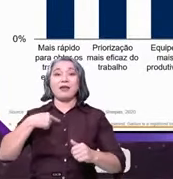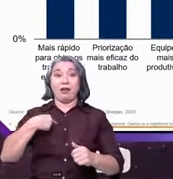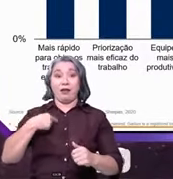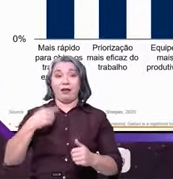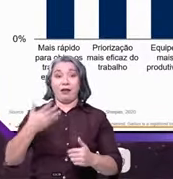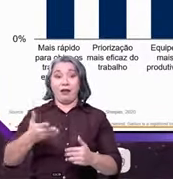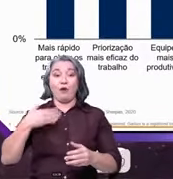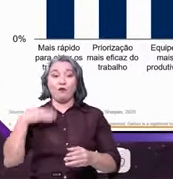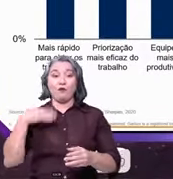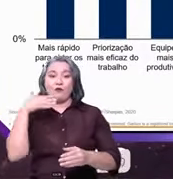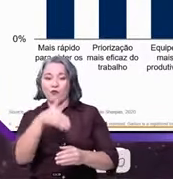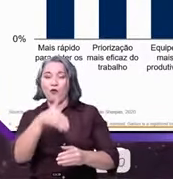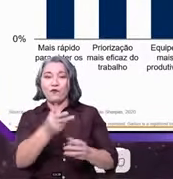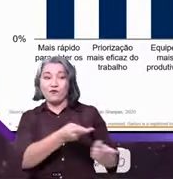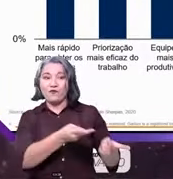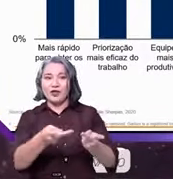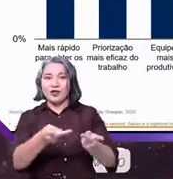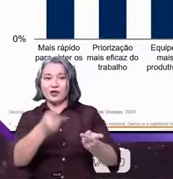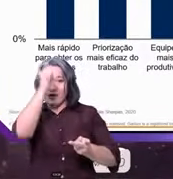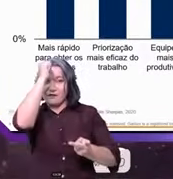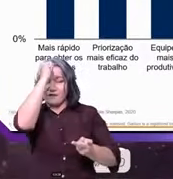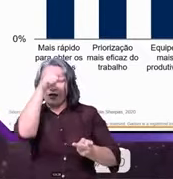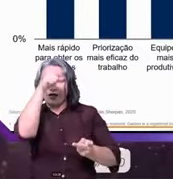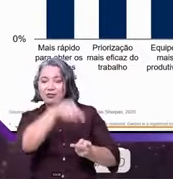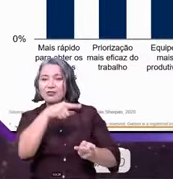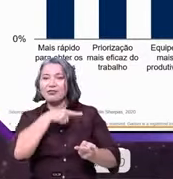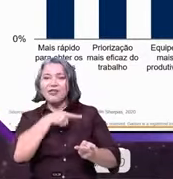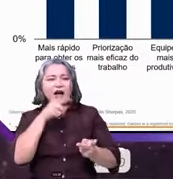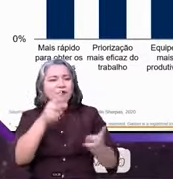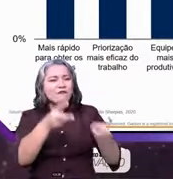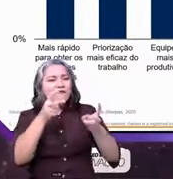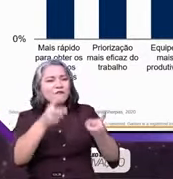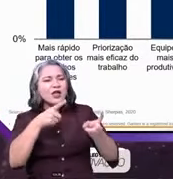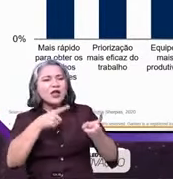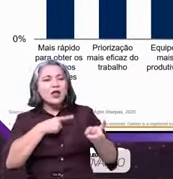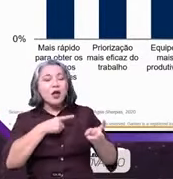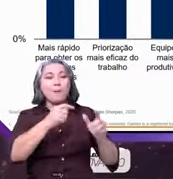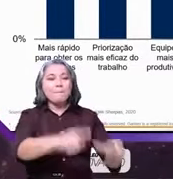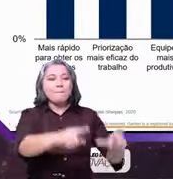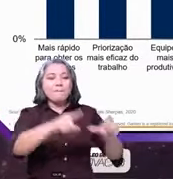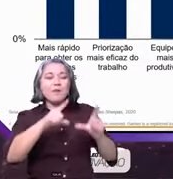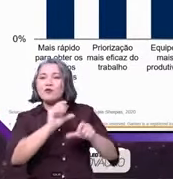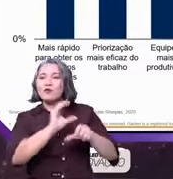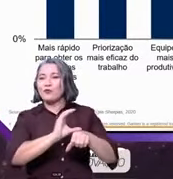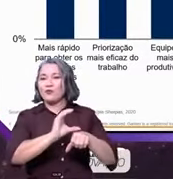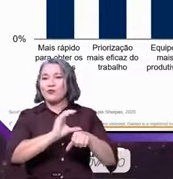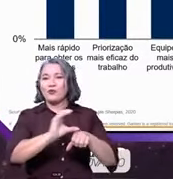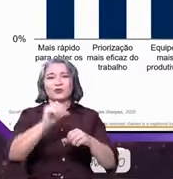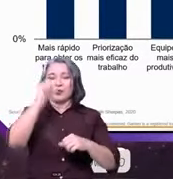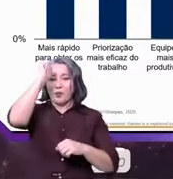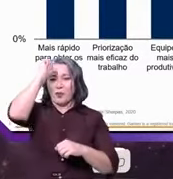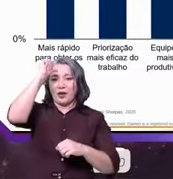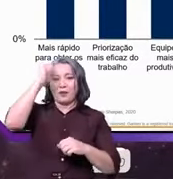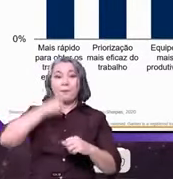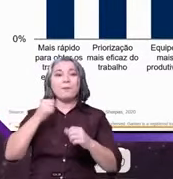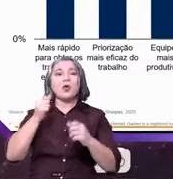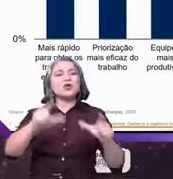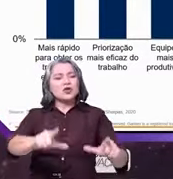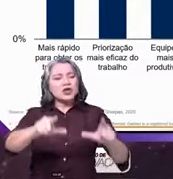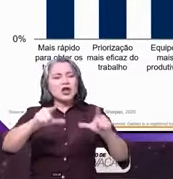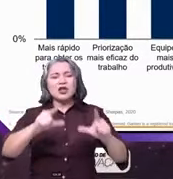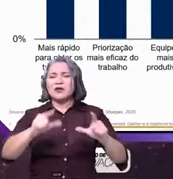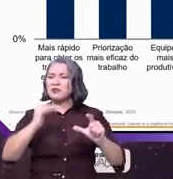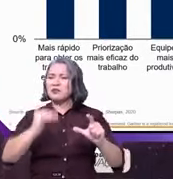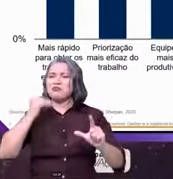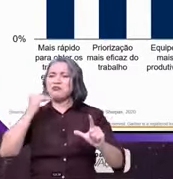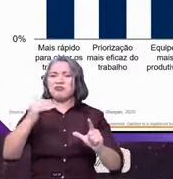uma dessas empresas, trouxe a tecnologia e participei da primeira certificação de empresa com nível de certificação máximo em termos de